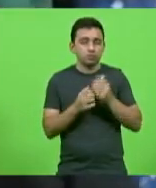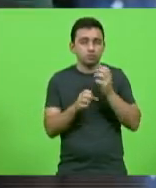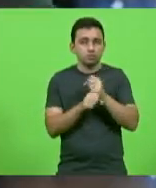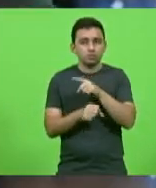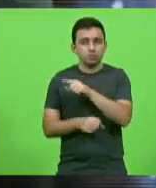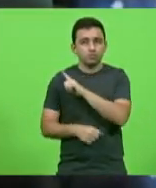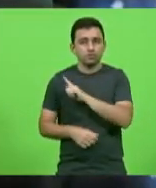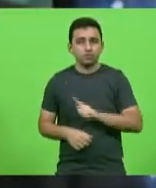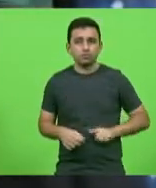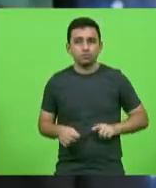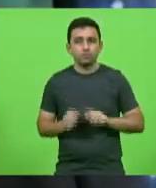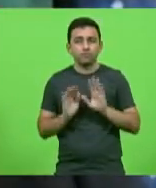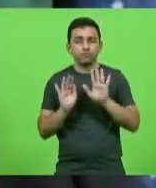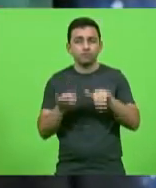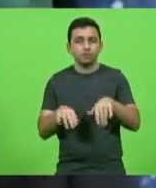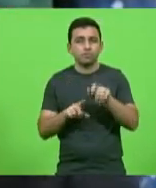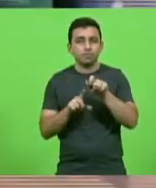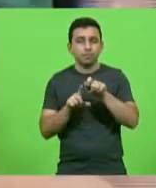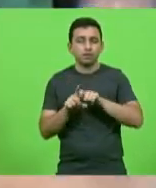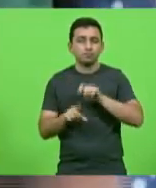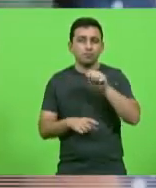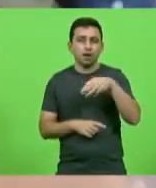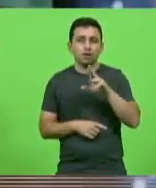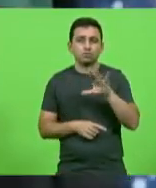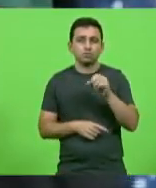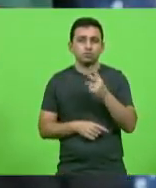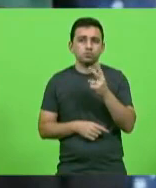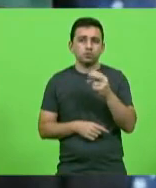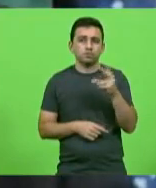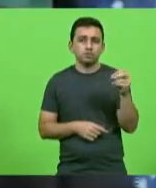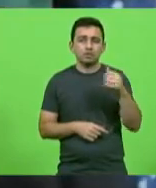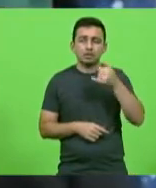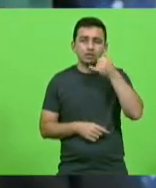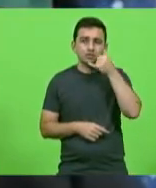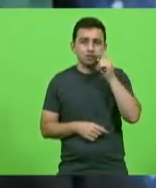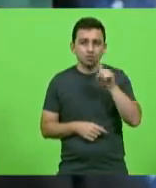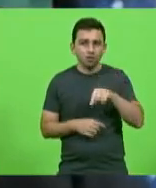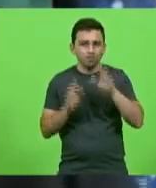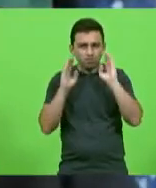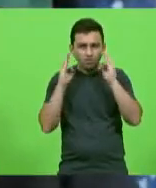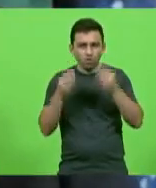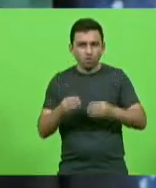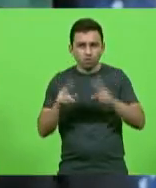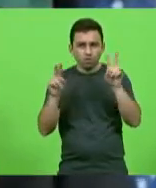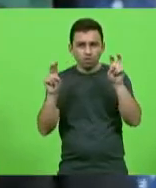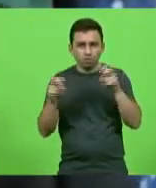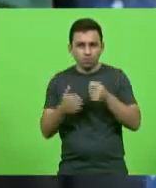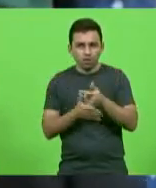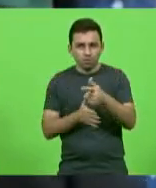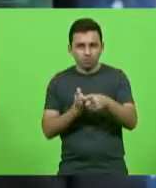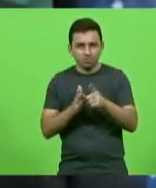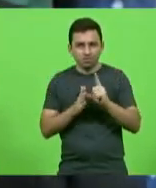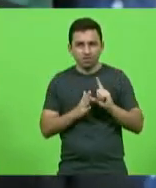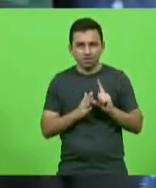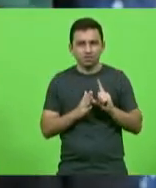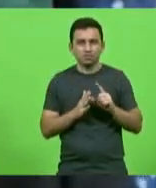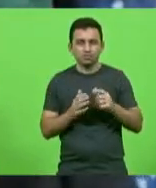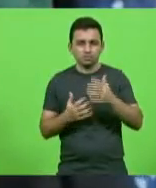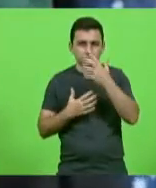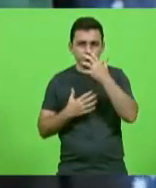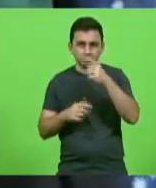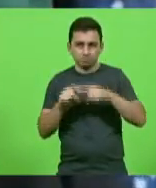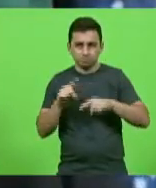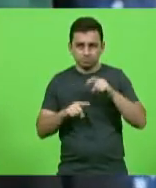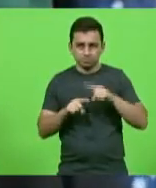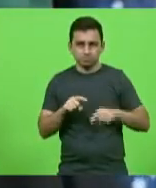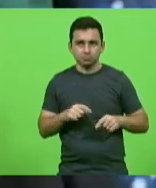o governador está no final de Março 2020 esse a ligação se tratava exclusivamente do assunto do pagamento antecipado dos